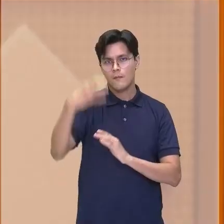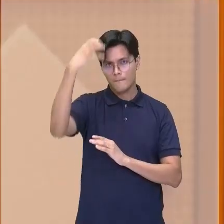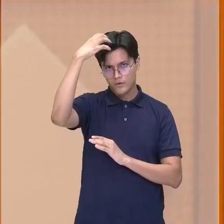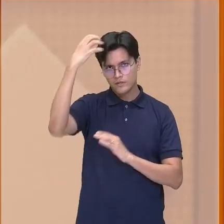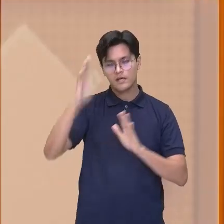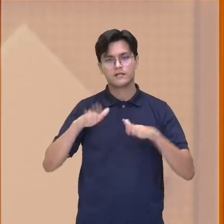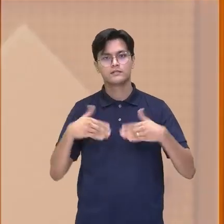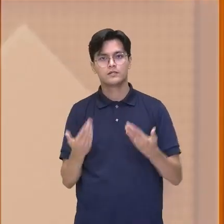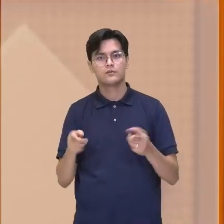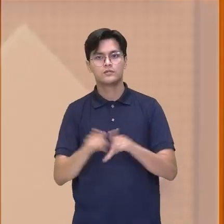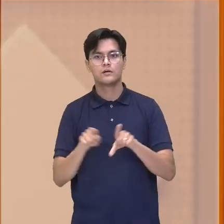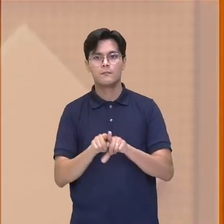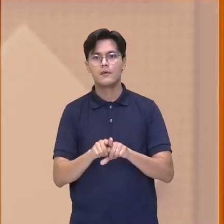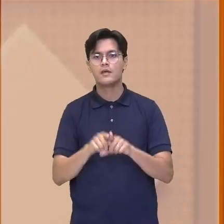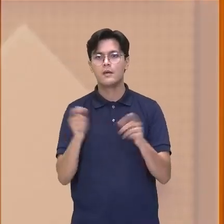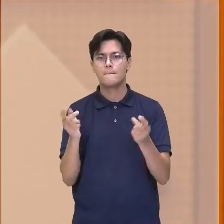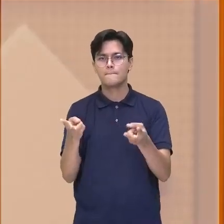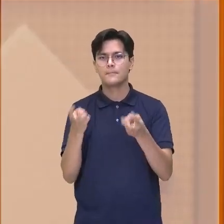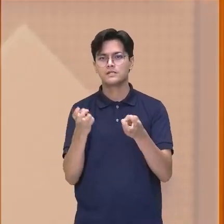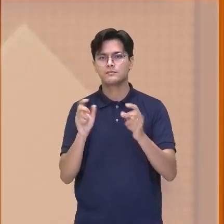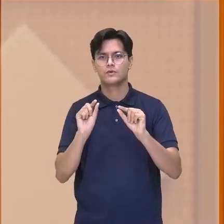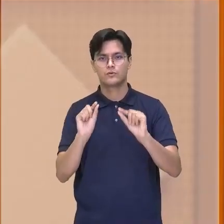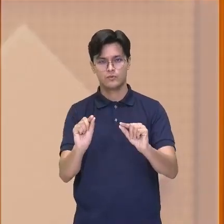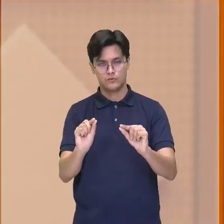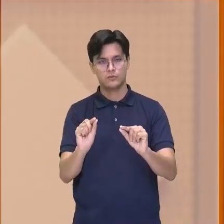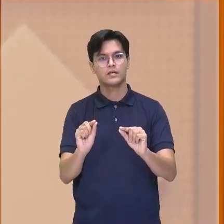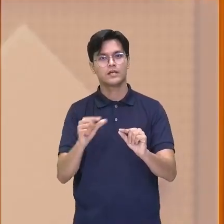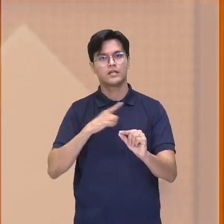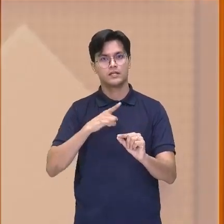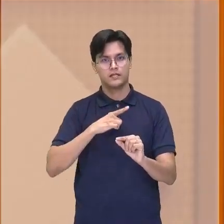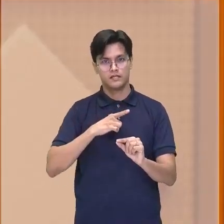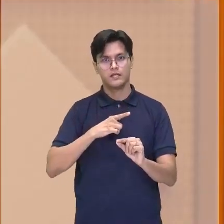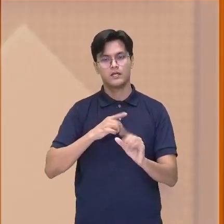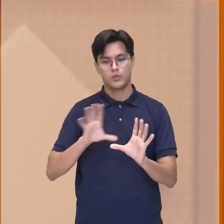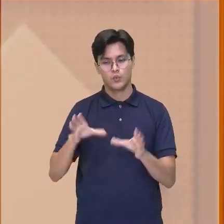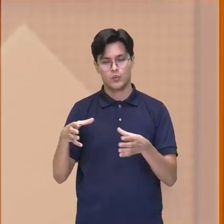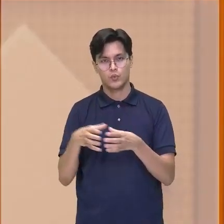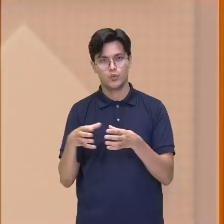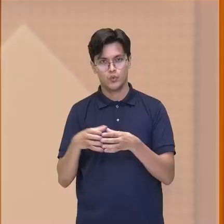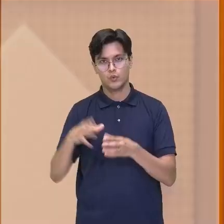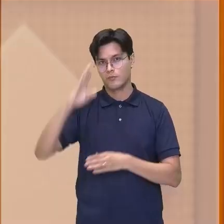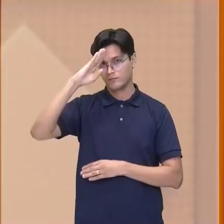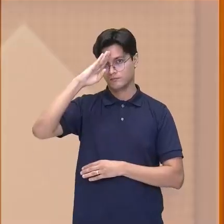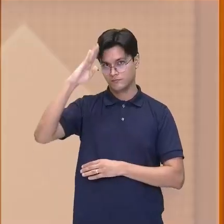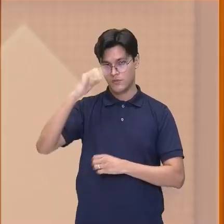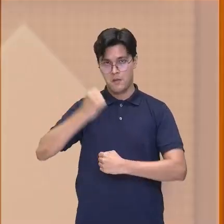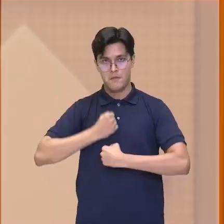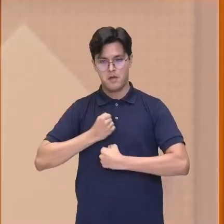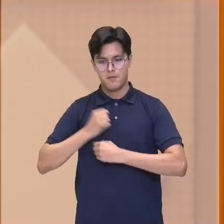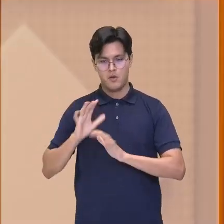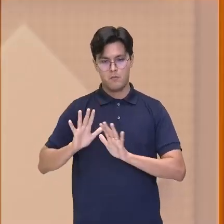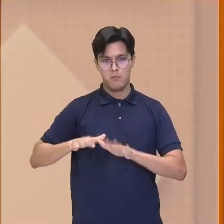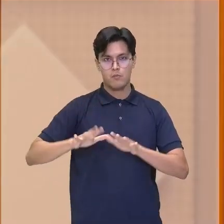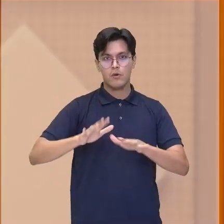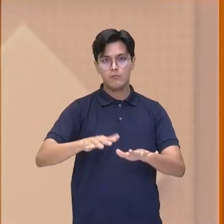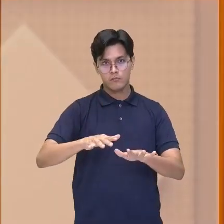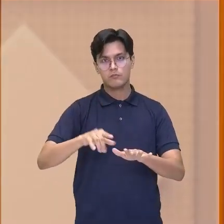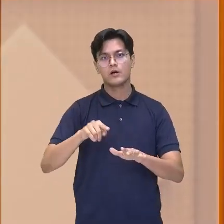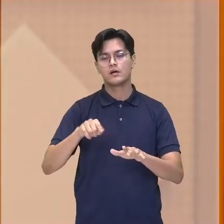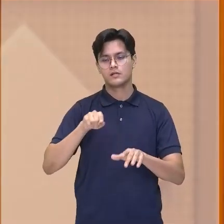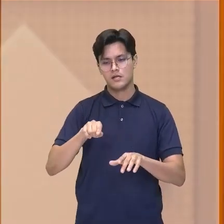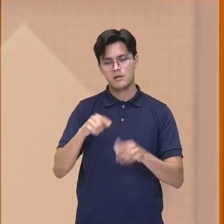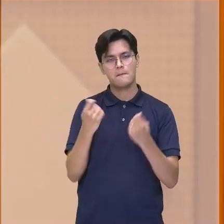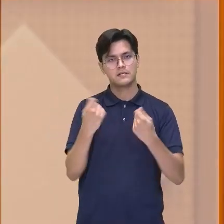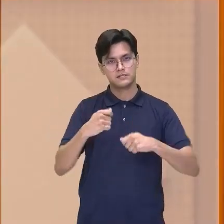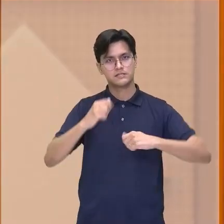a presença justamente de um exército que deve ser militarizado, claro, profissional,